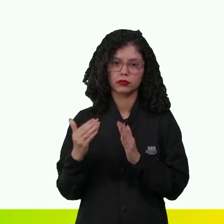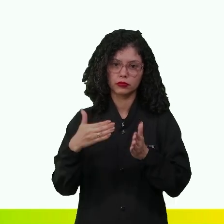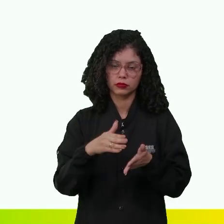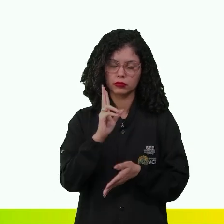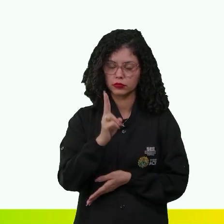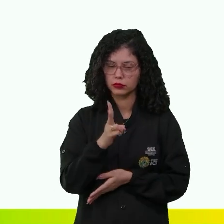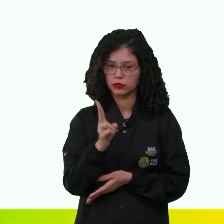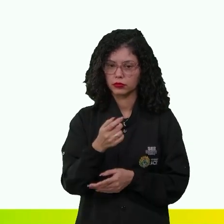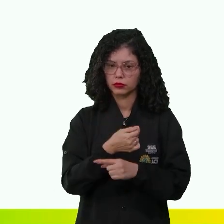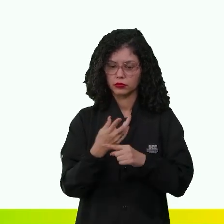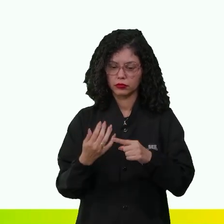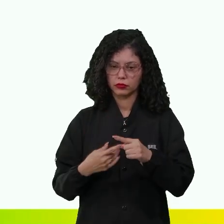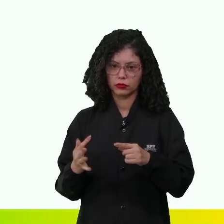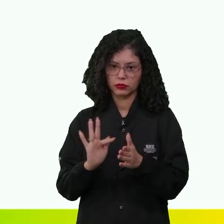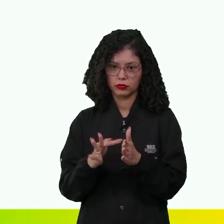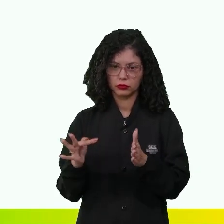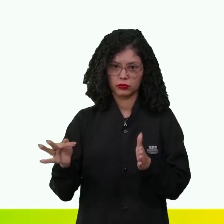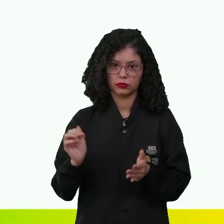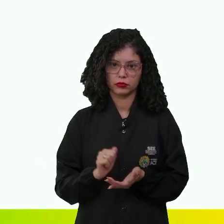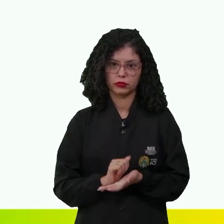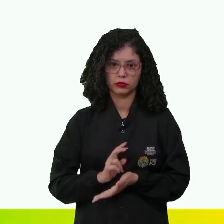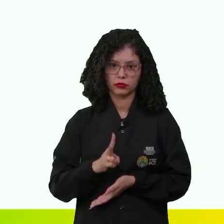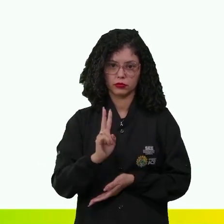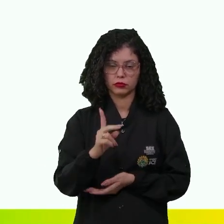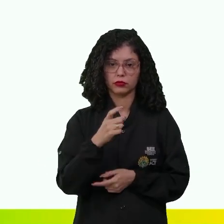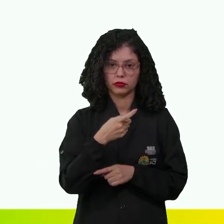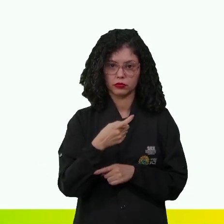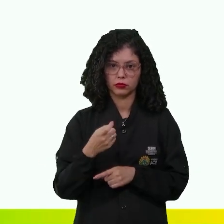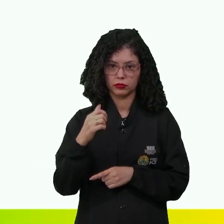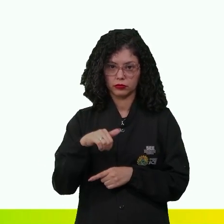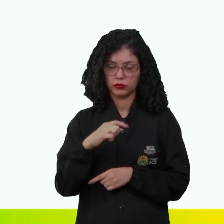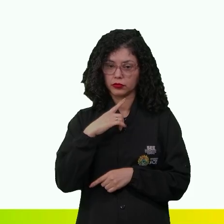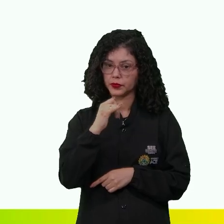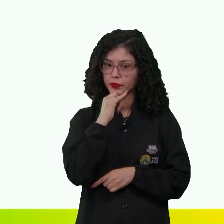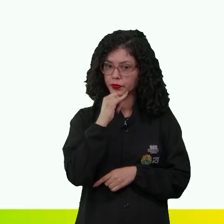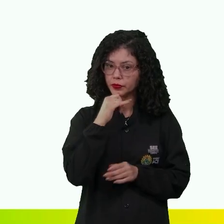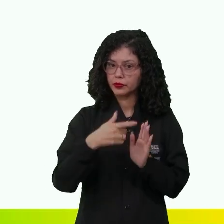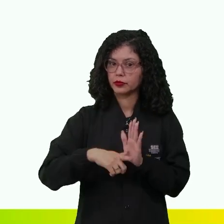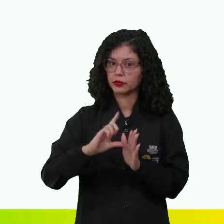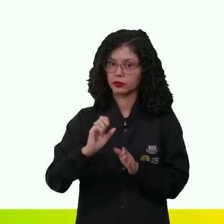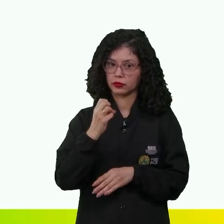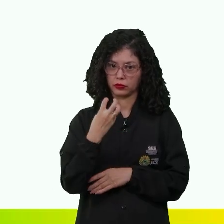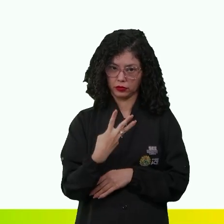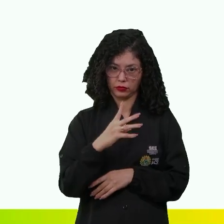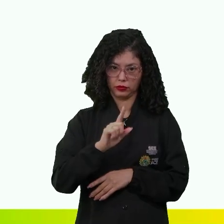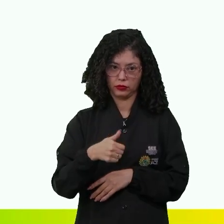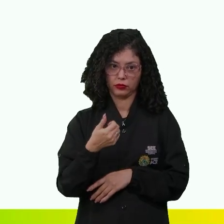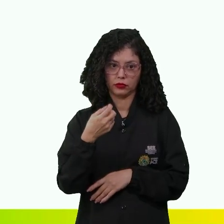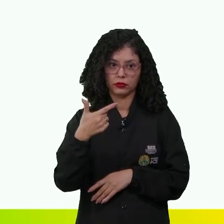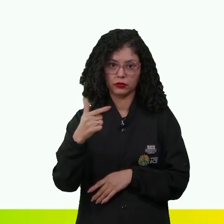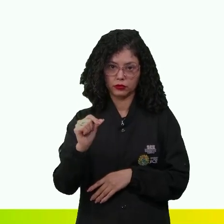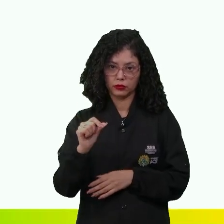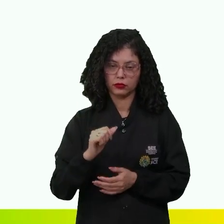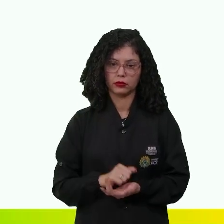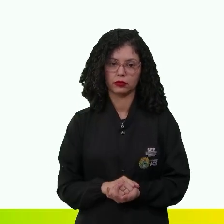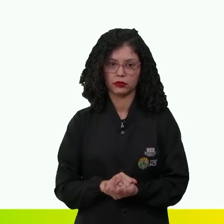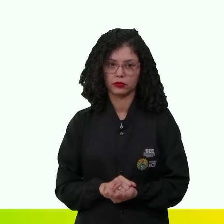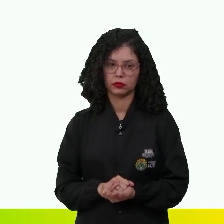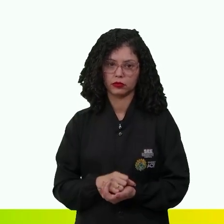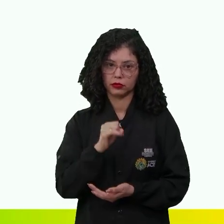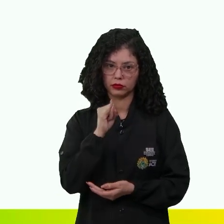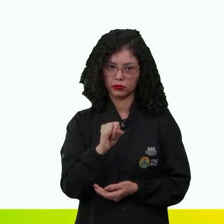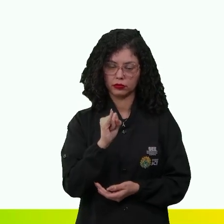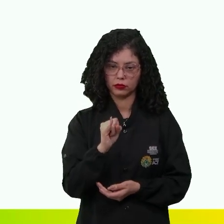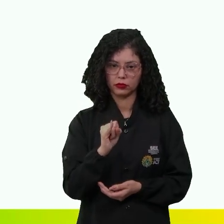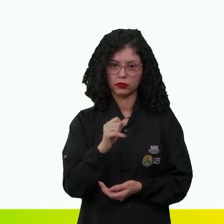àquela mesma fórmula do início. A constante K, no exemplo anterior, era 3,20. E se eu